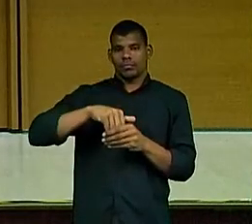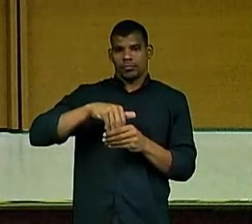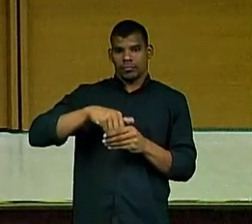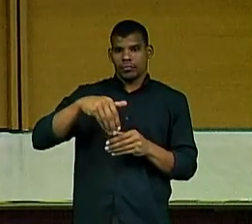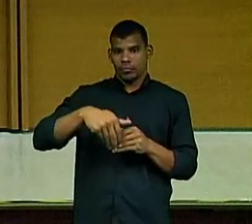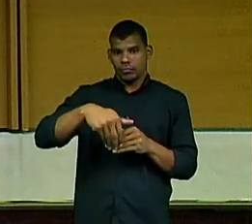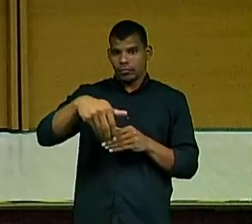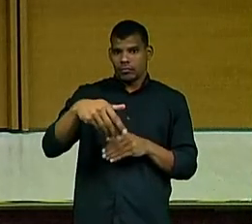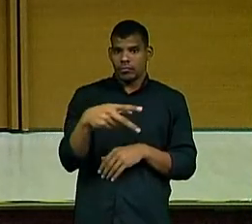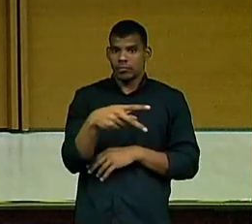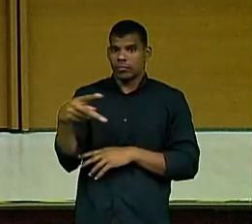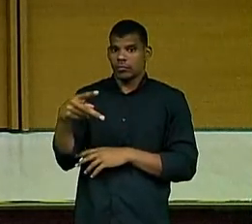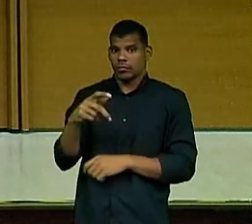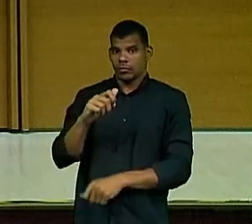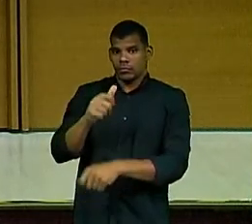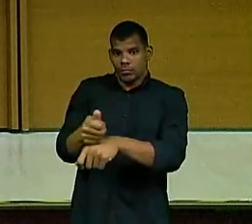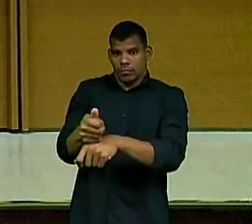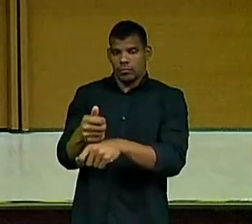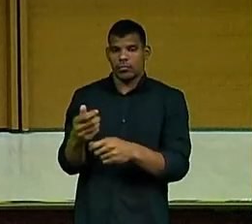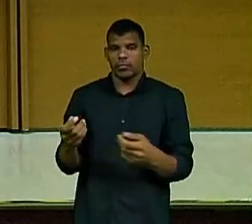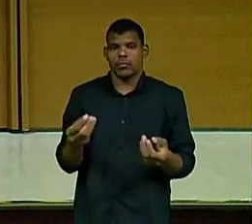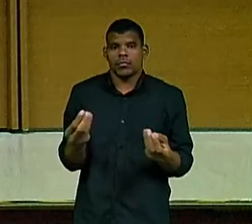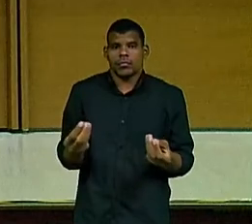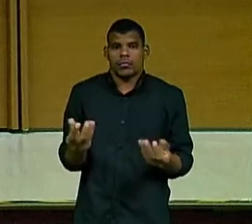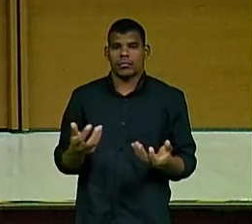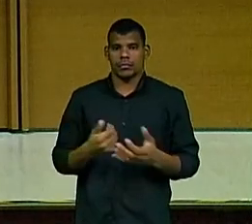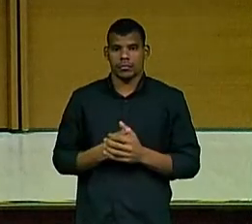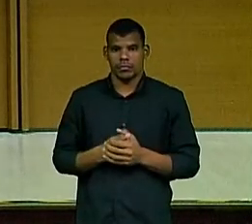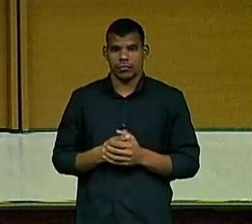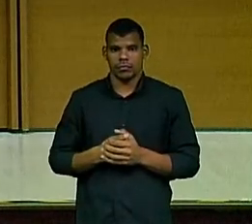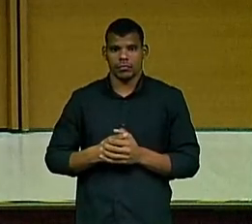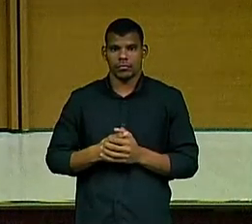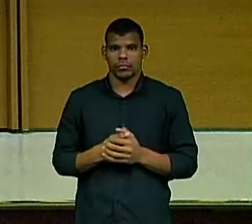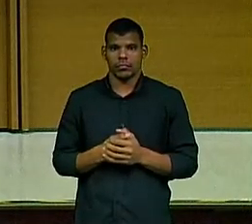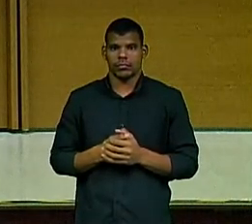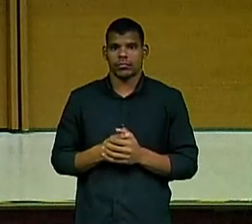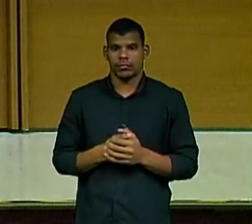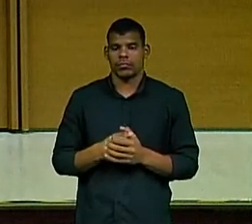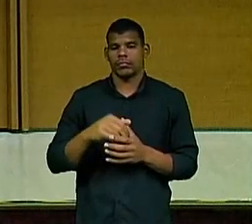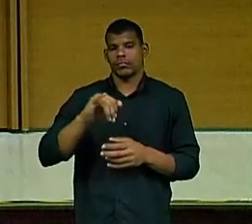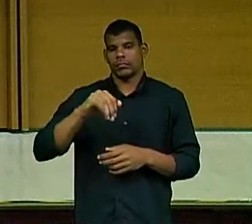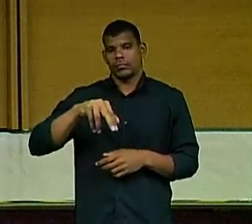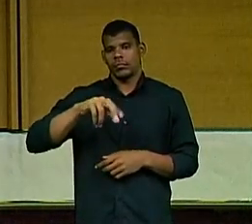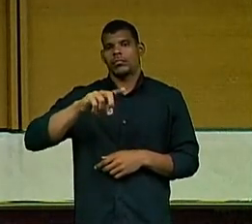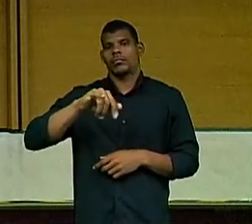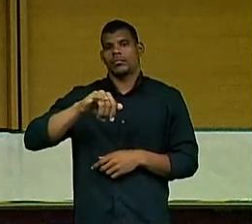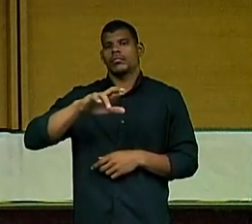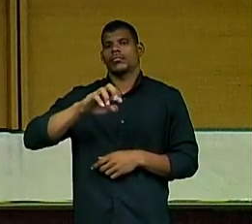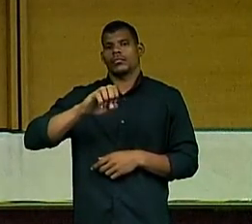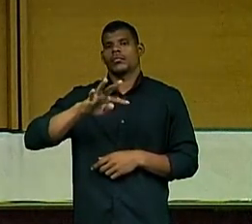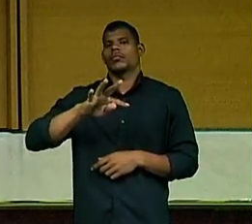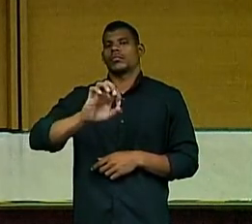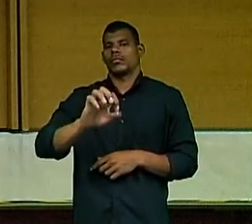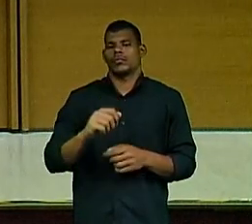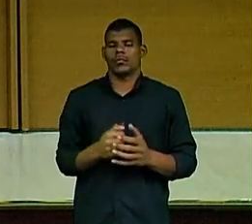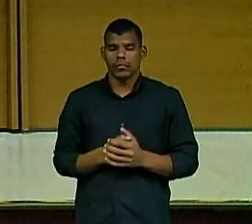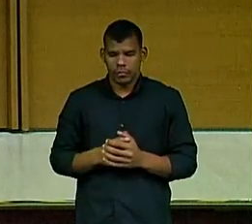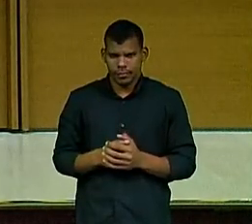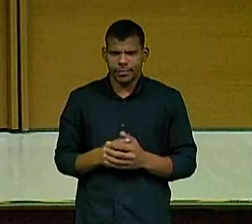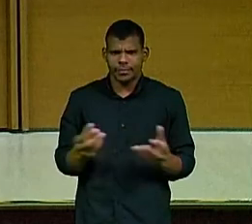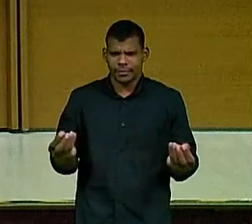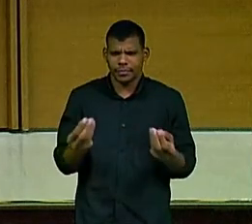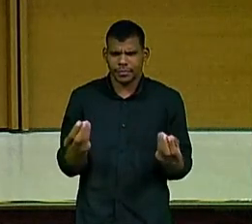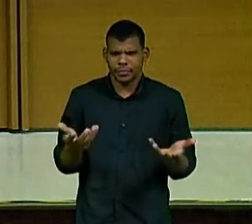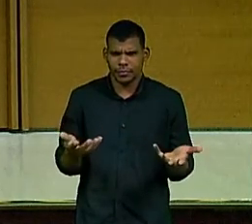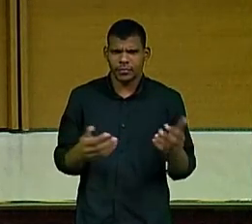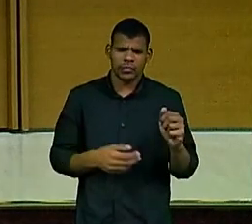Presidente da República passam a ser indiretas professora mas não foi